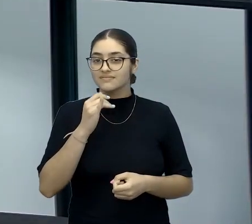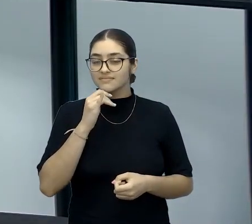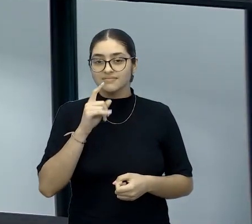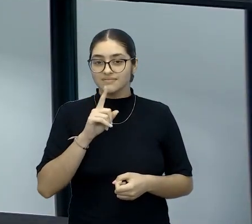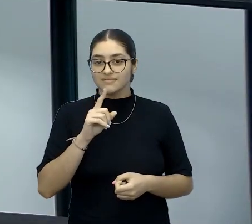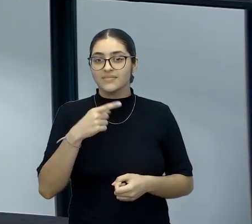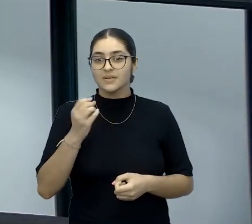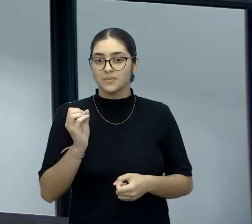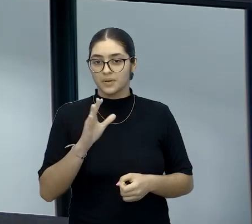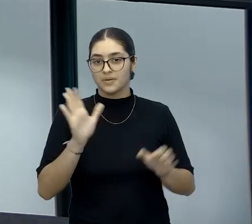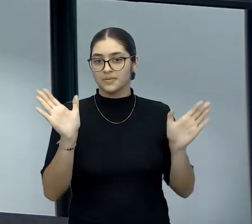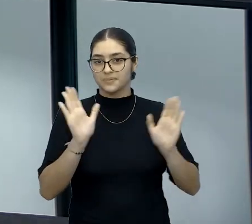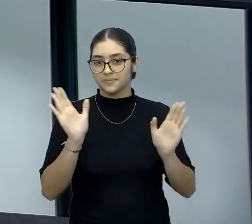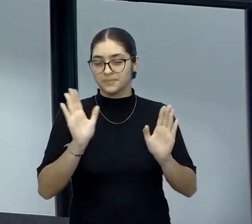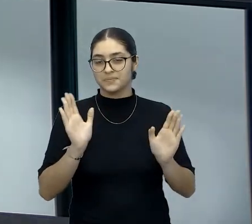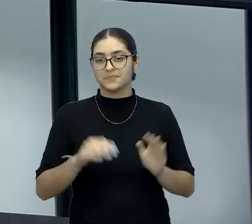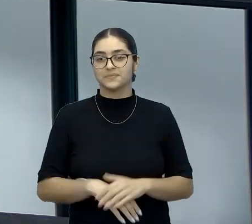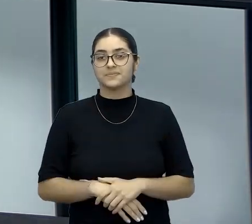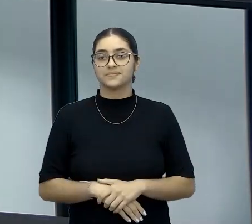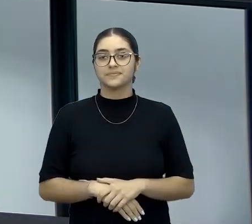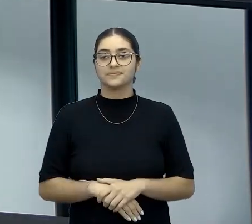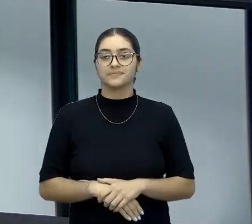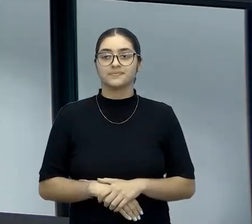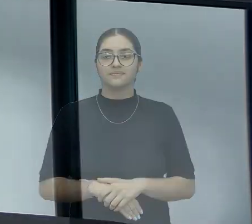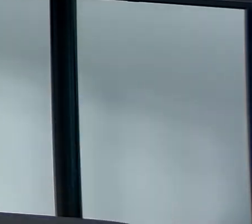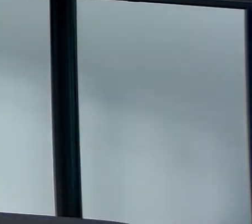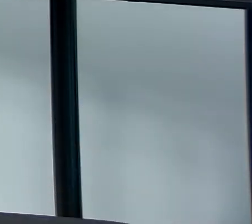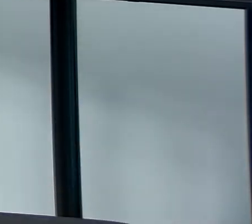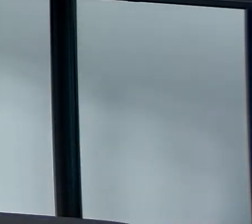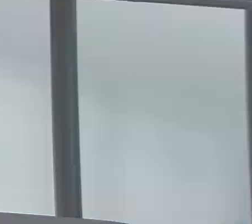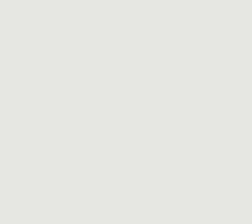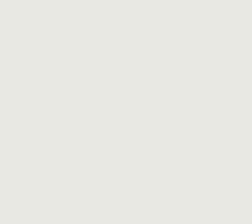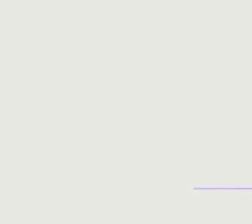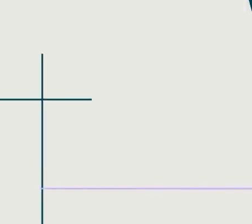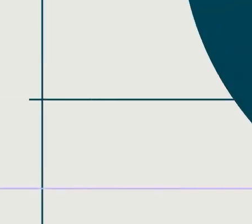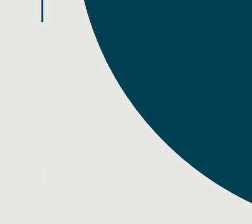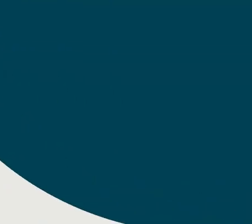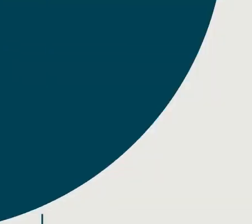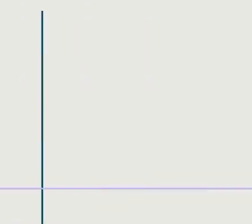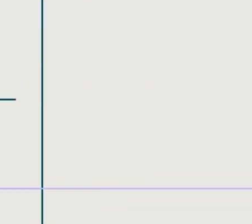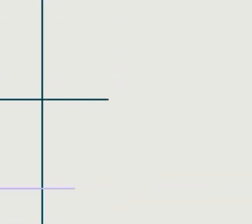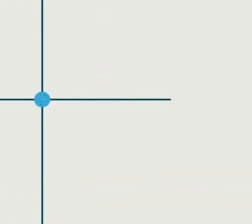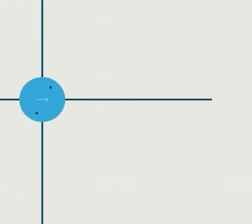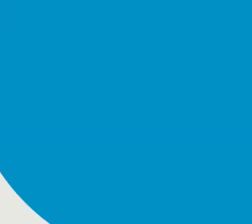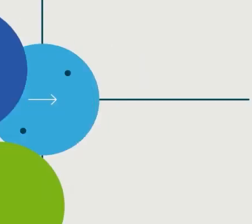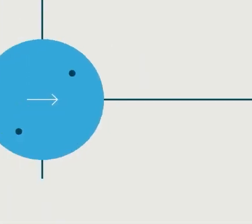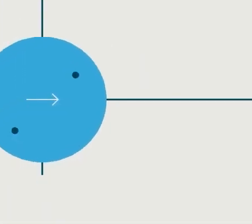cuide e até a próxima. Tchau, tchau.